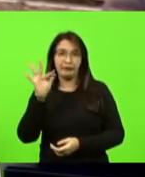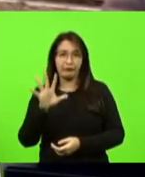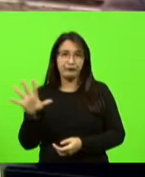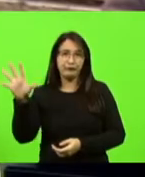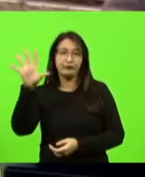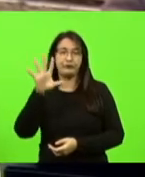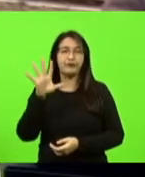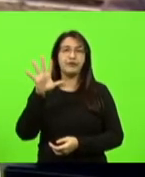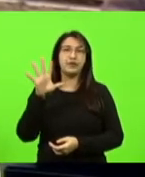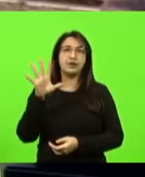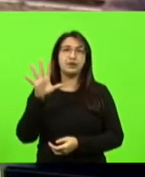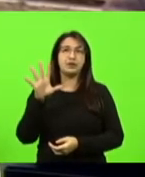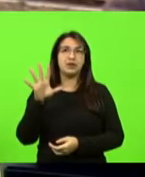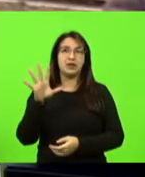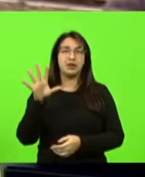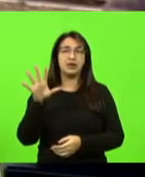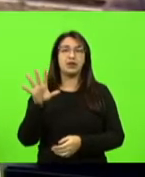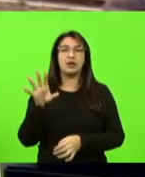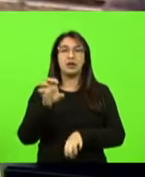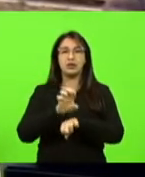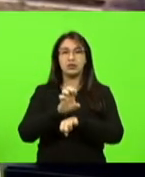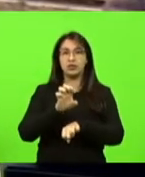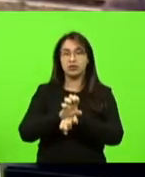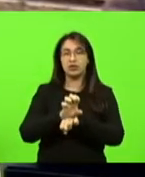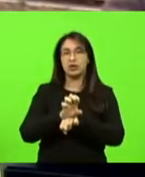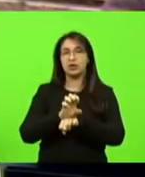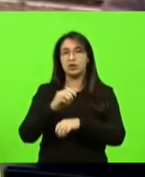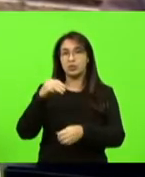Os entes federados, União, Estado e municípios,